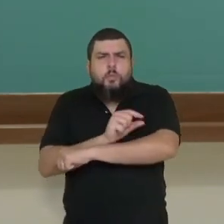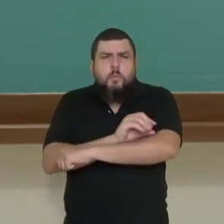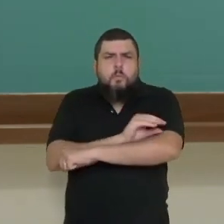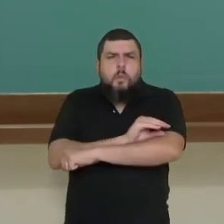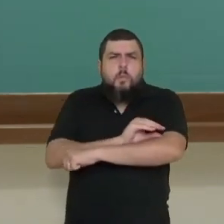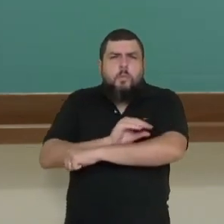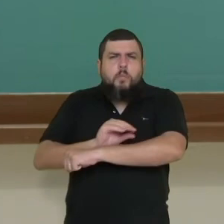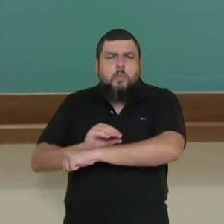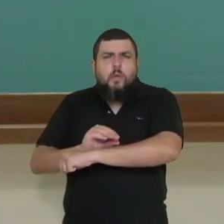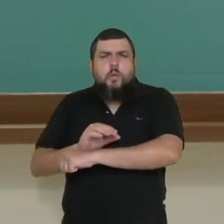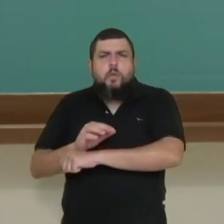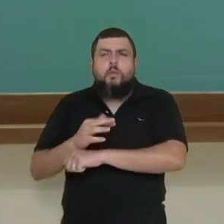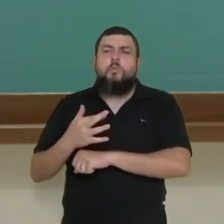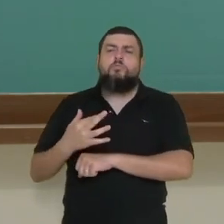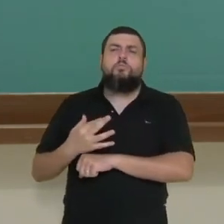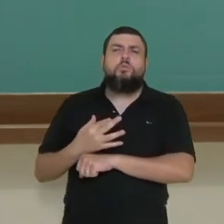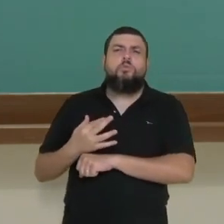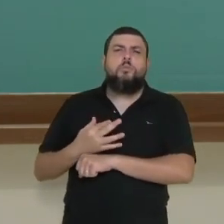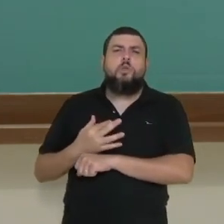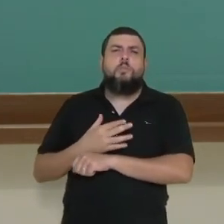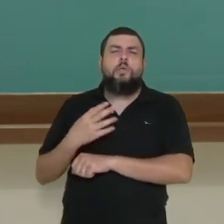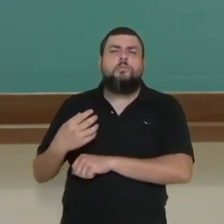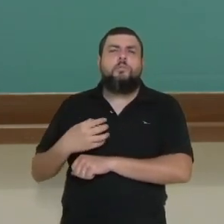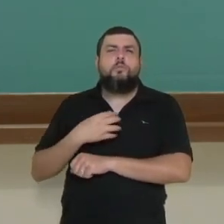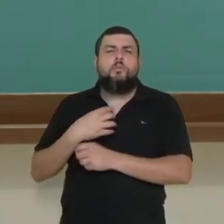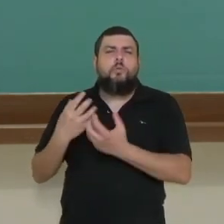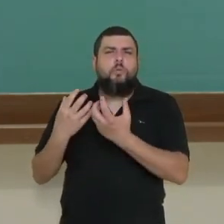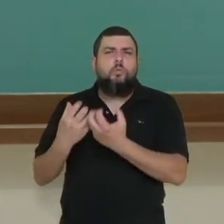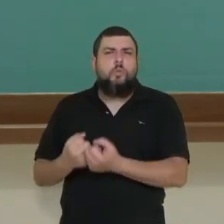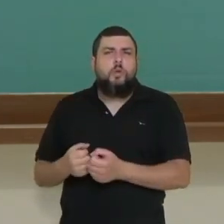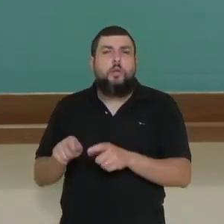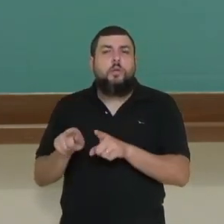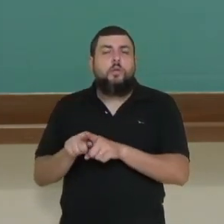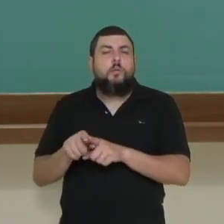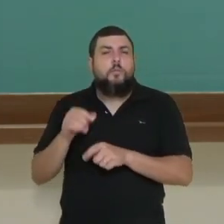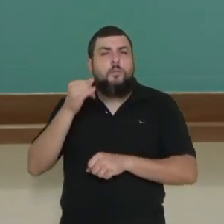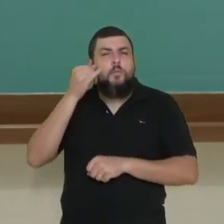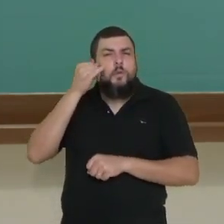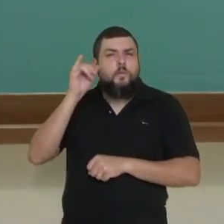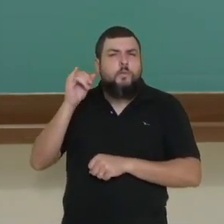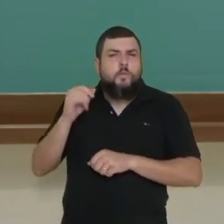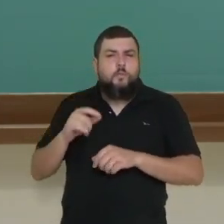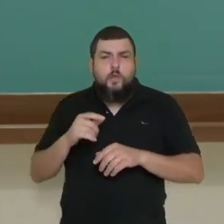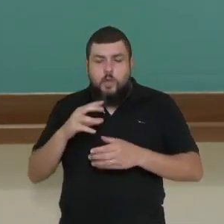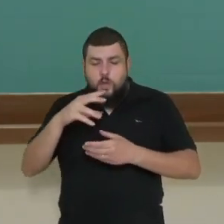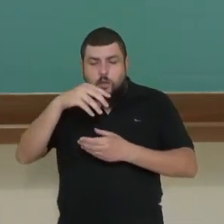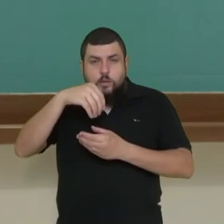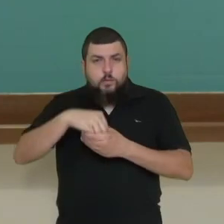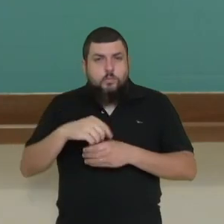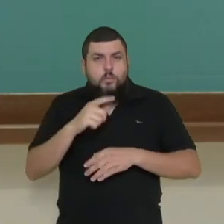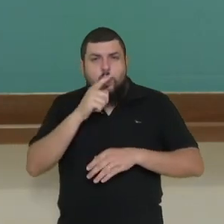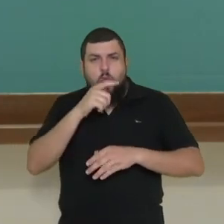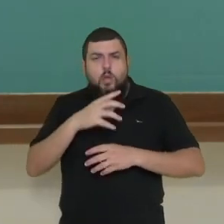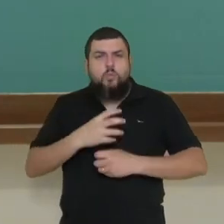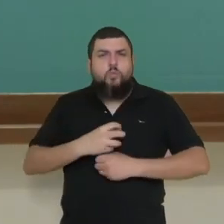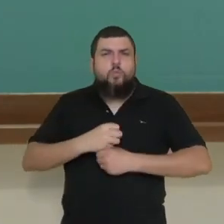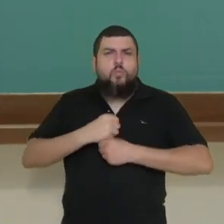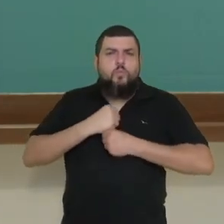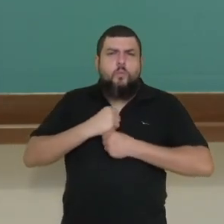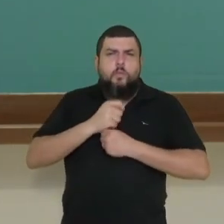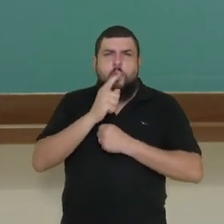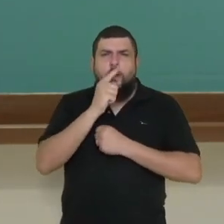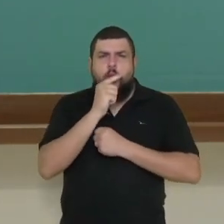ambiente seco e com adaptações para evitar a perda de água. Porque tem que manter essa água no deserto, né, para